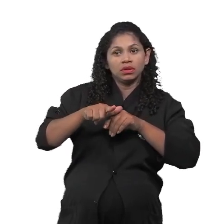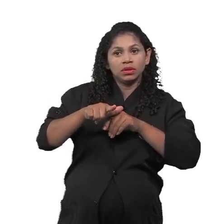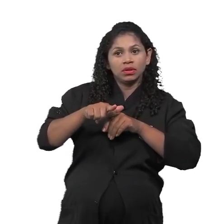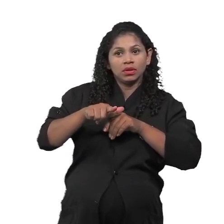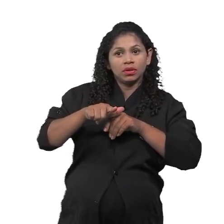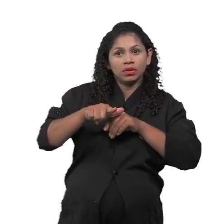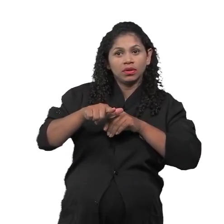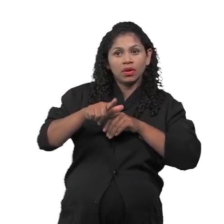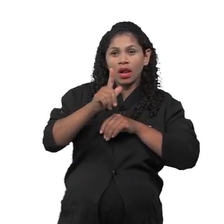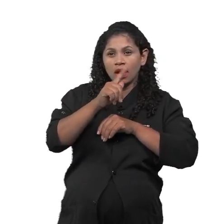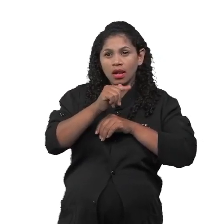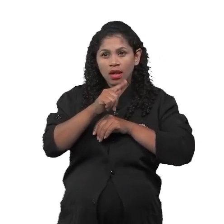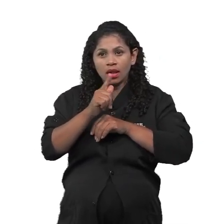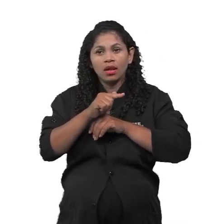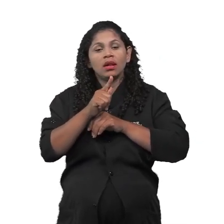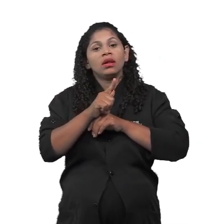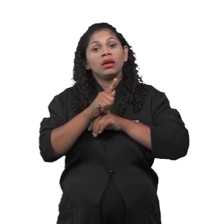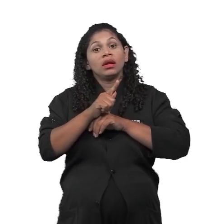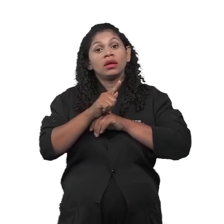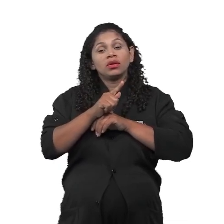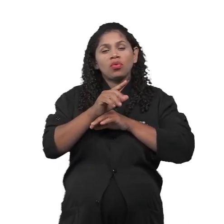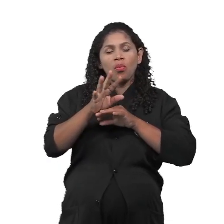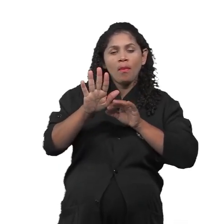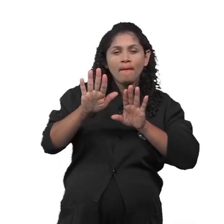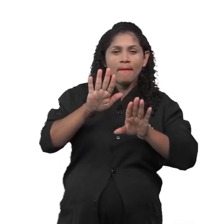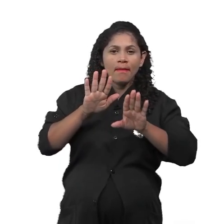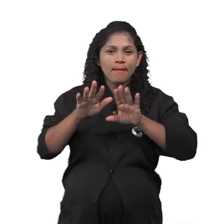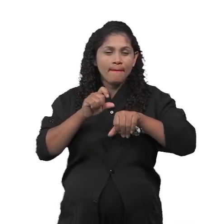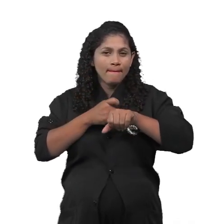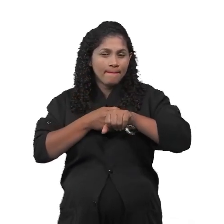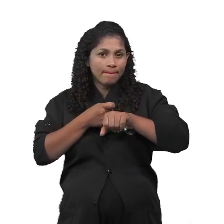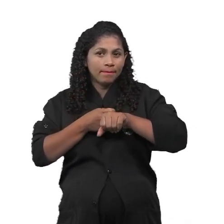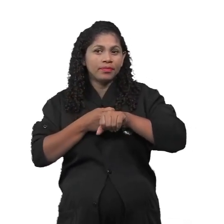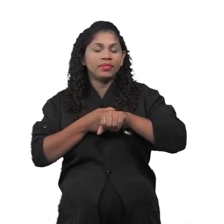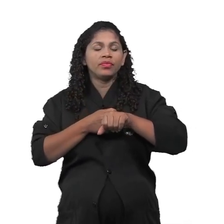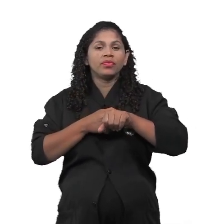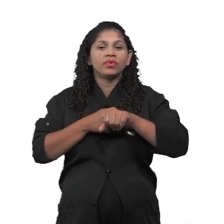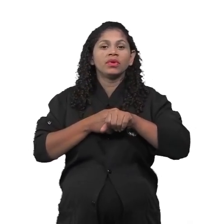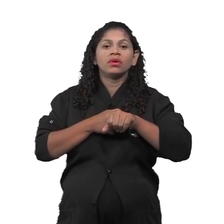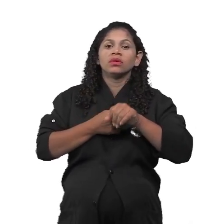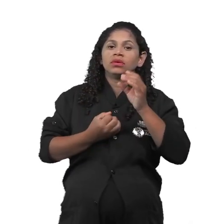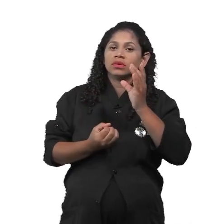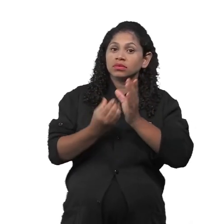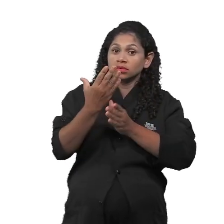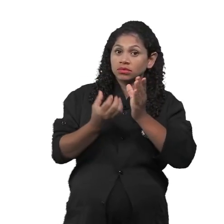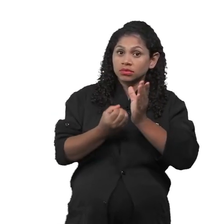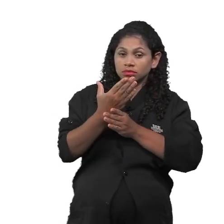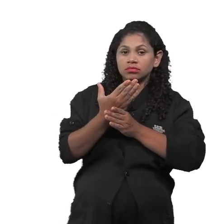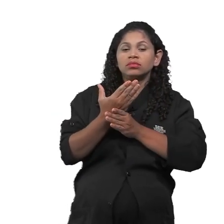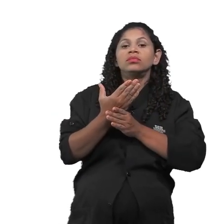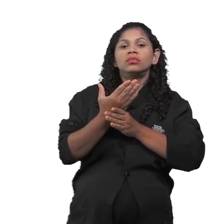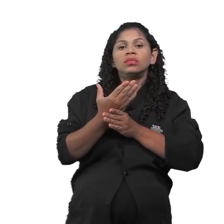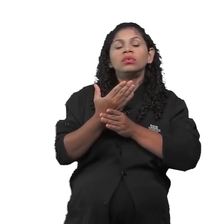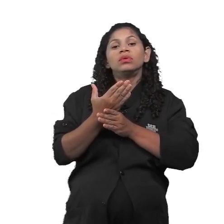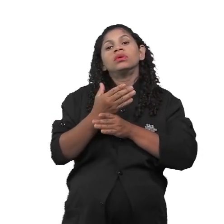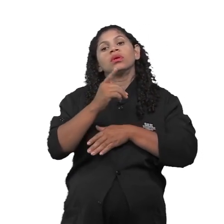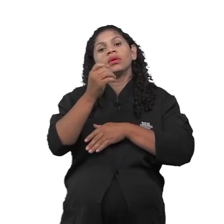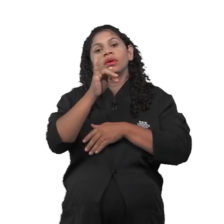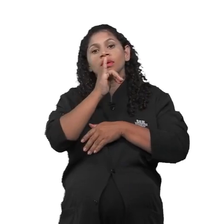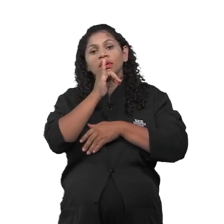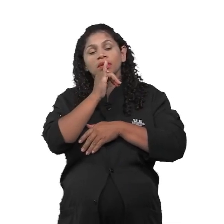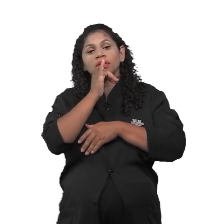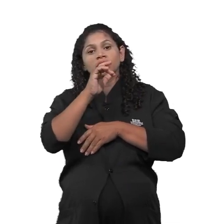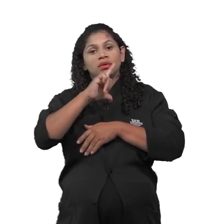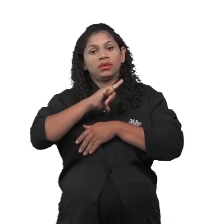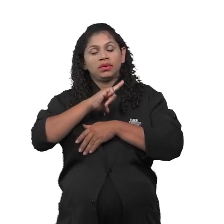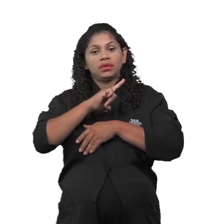cada medicamento, ele é produzido ali pensando na sua forma de ação, no seu mecanismo de ação. Então, por exemplo, a gente